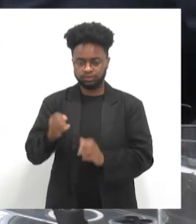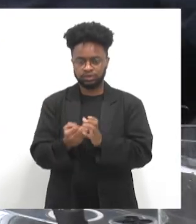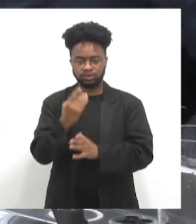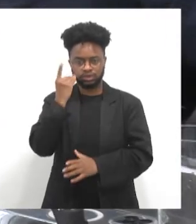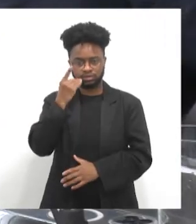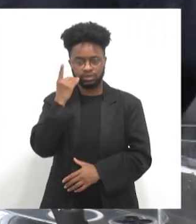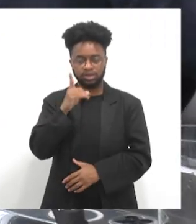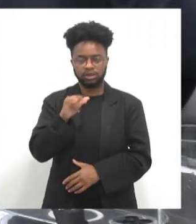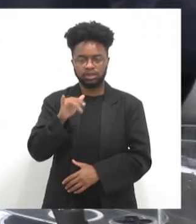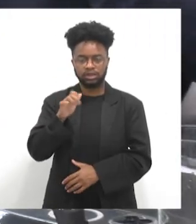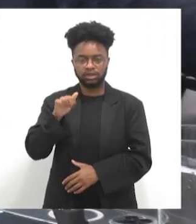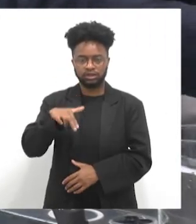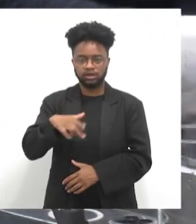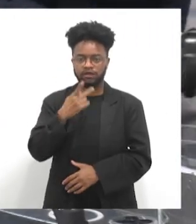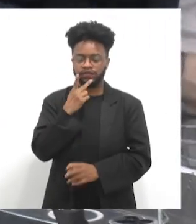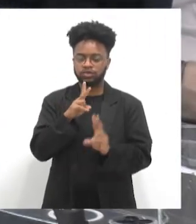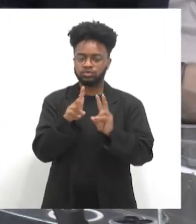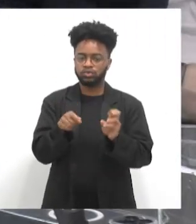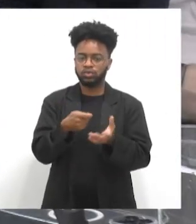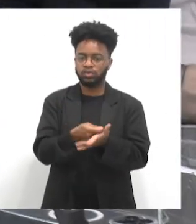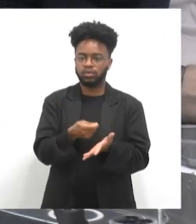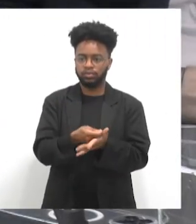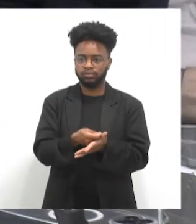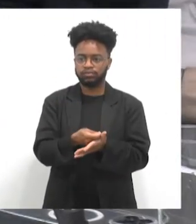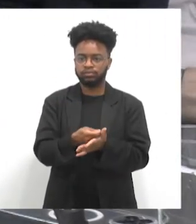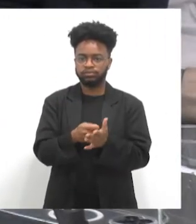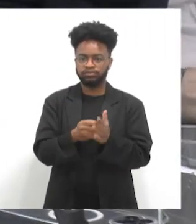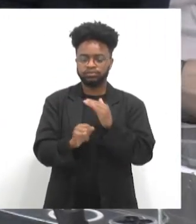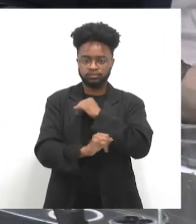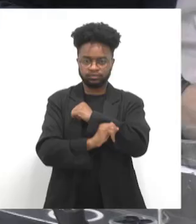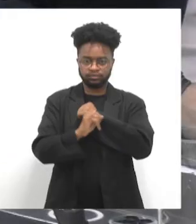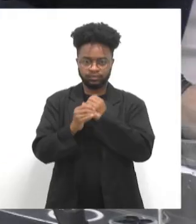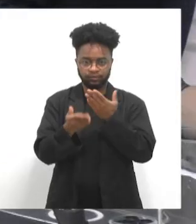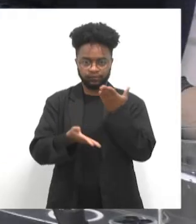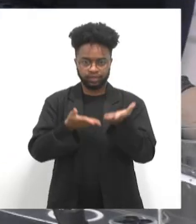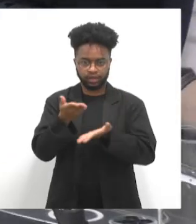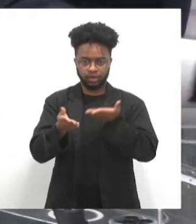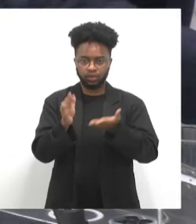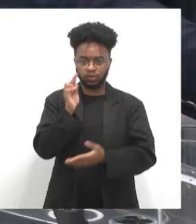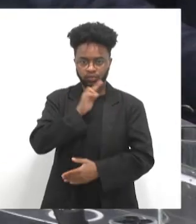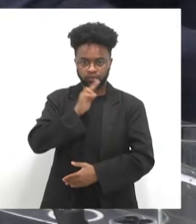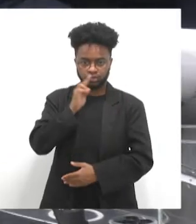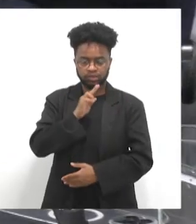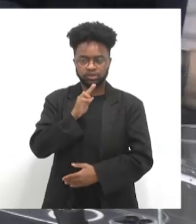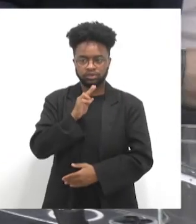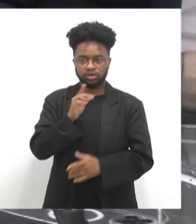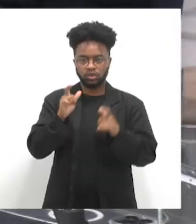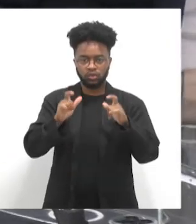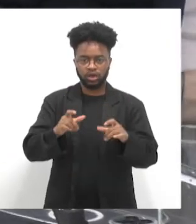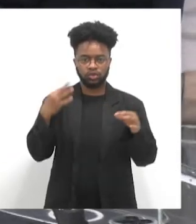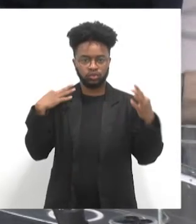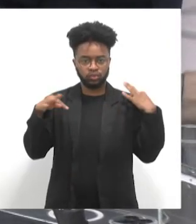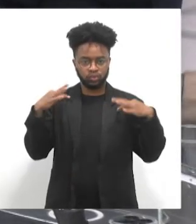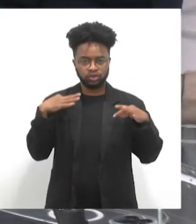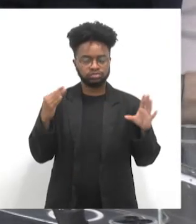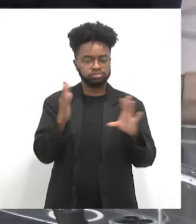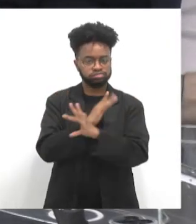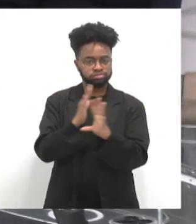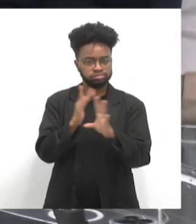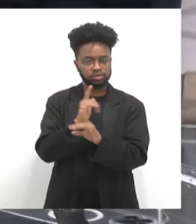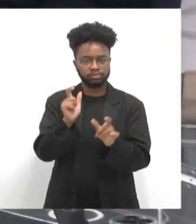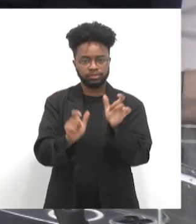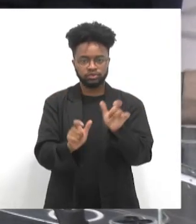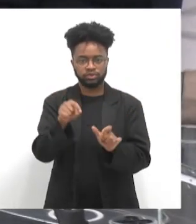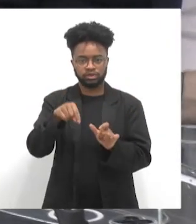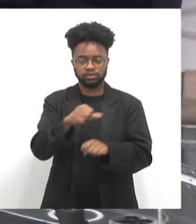que dispõe sobre a obrigatoriedade de infraestrutura de atendimento de urgência em pontos turísticos de grande circulação de pessoas no